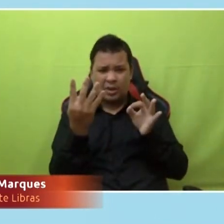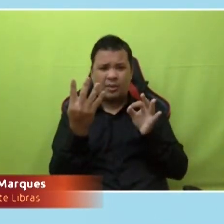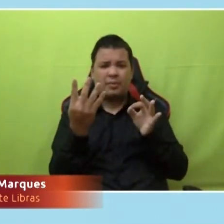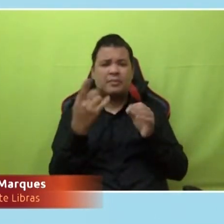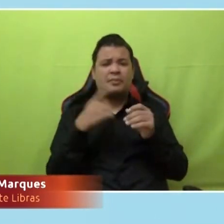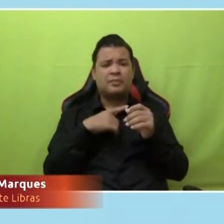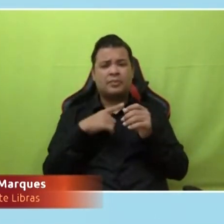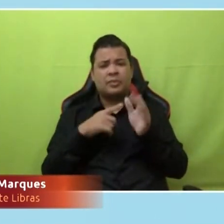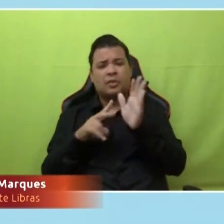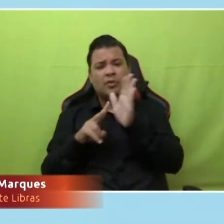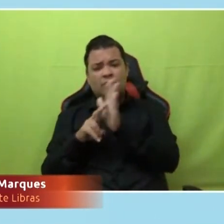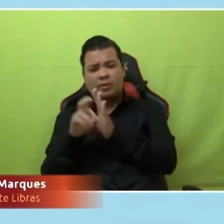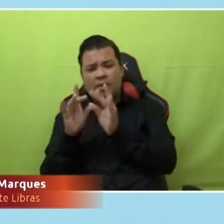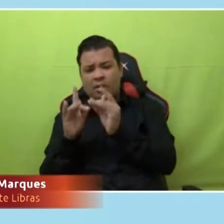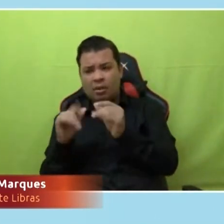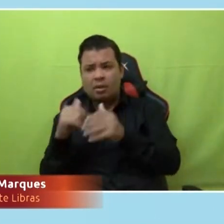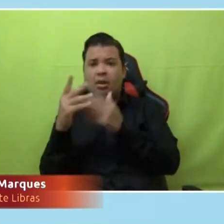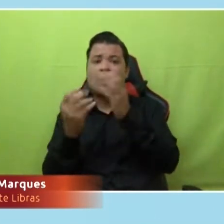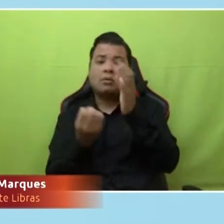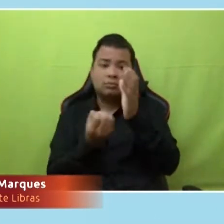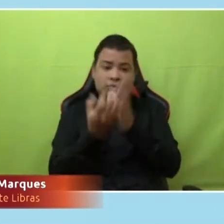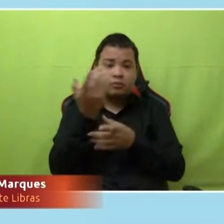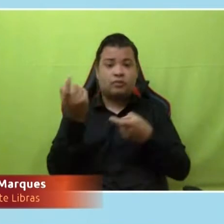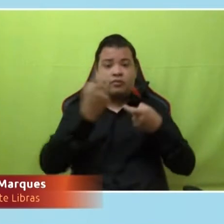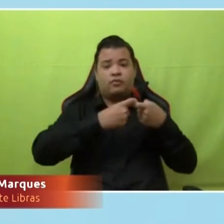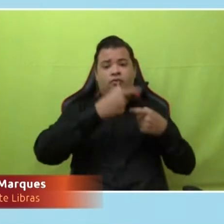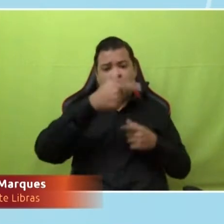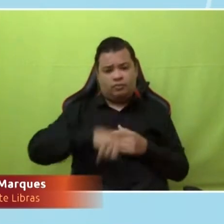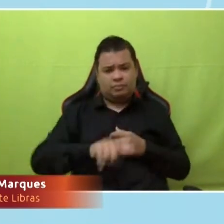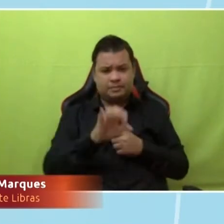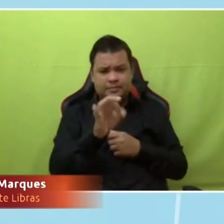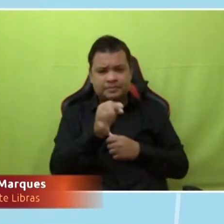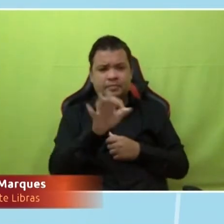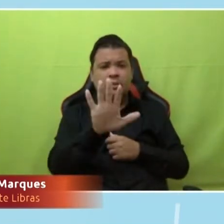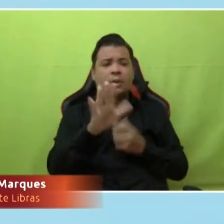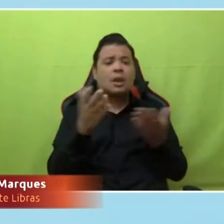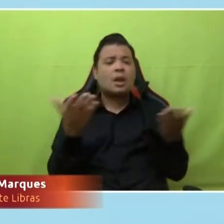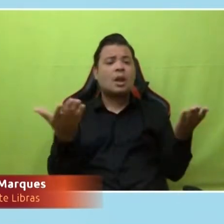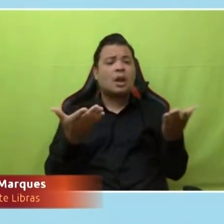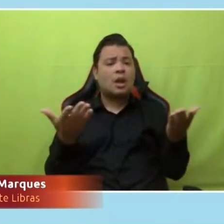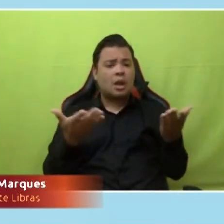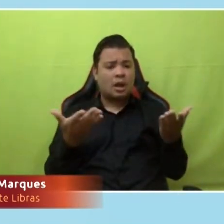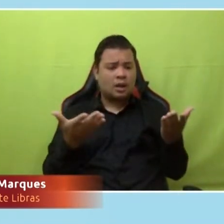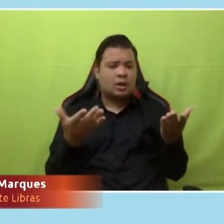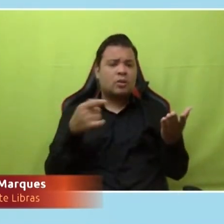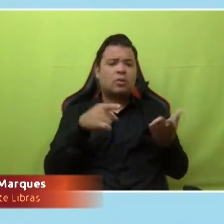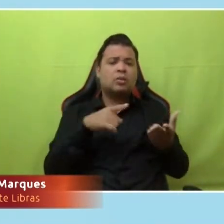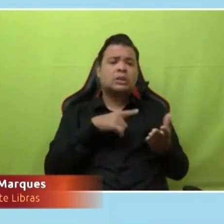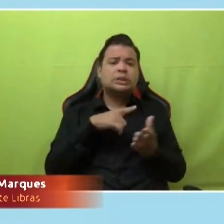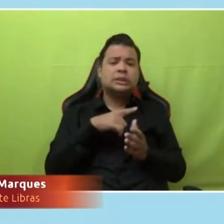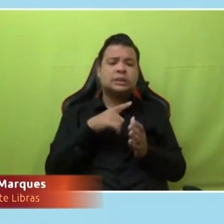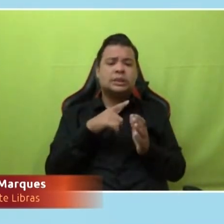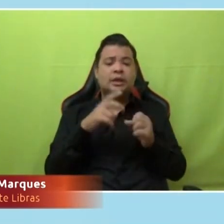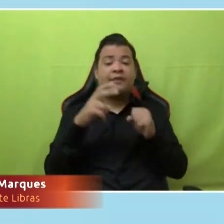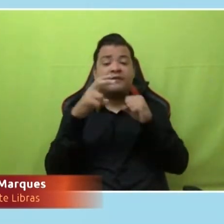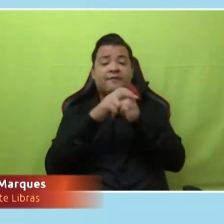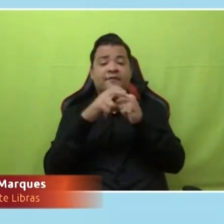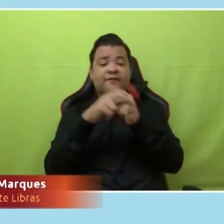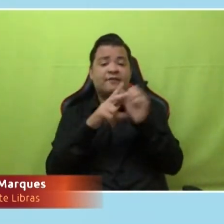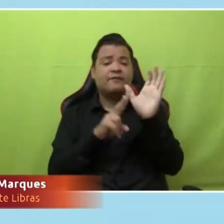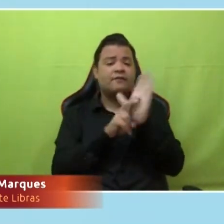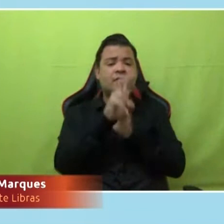ou entrou aqui. Dá para explicar para a gente como é que está acontecendo nesse momento? Quais são os vírus que estão sendo transmitidos aqui no